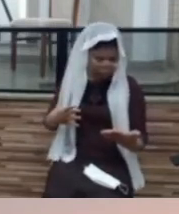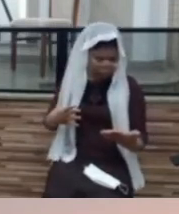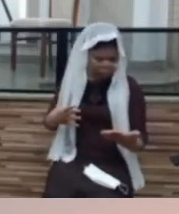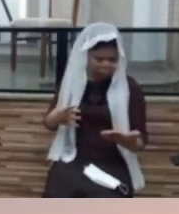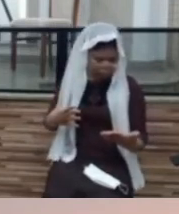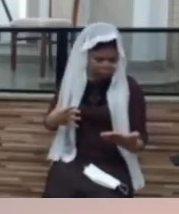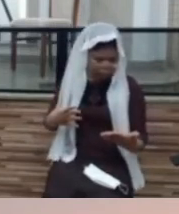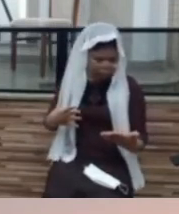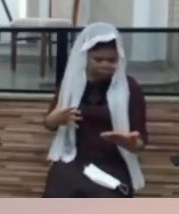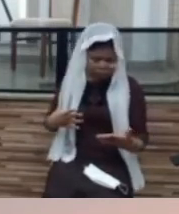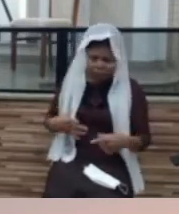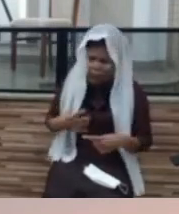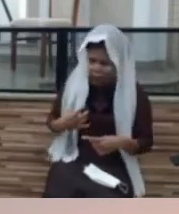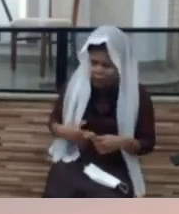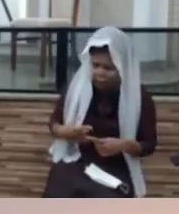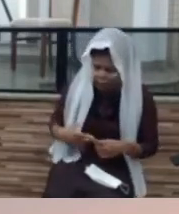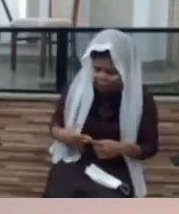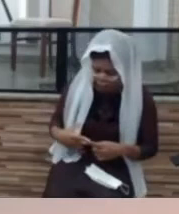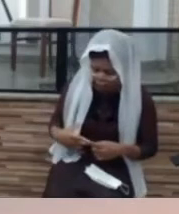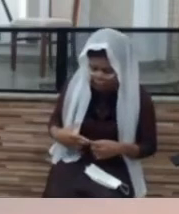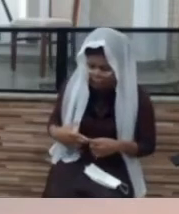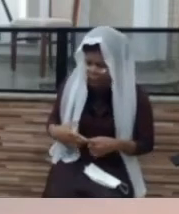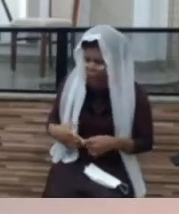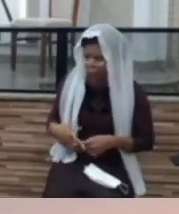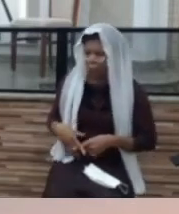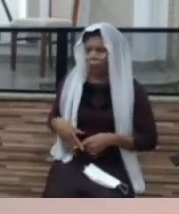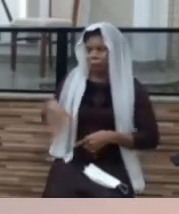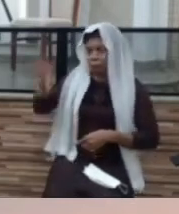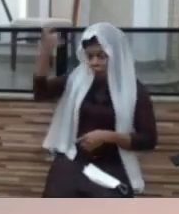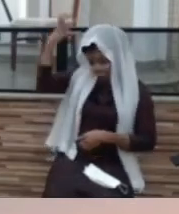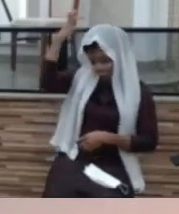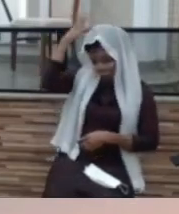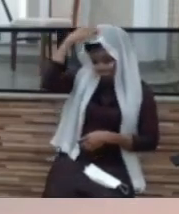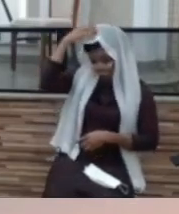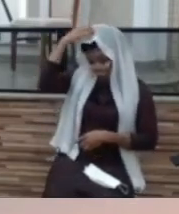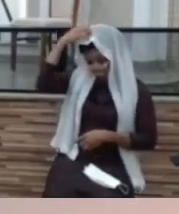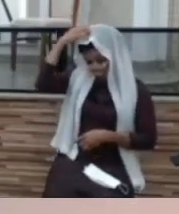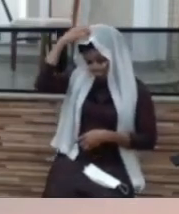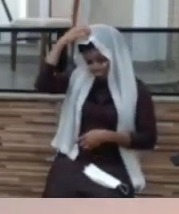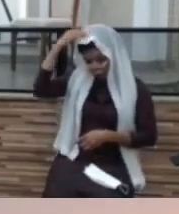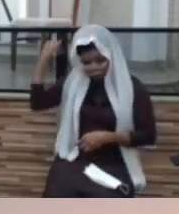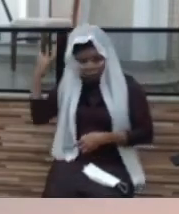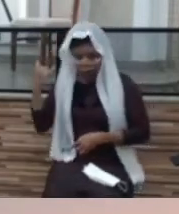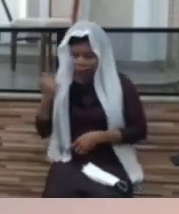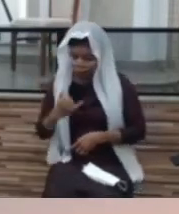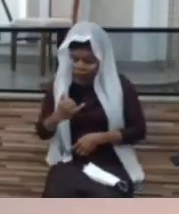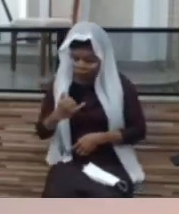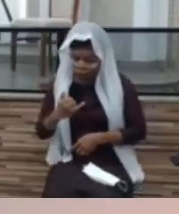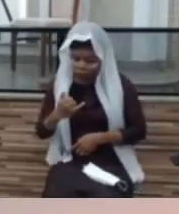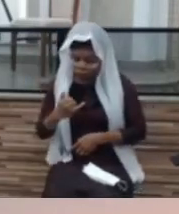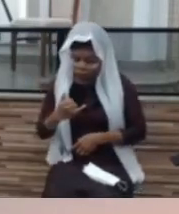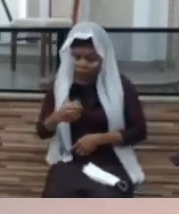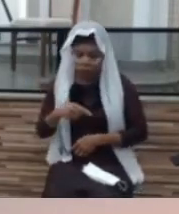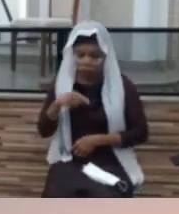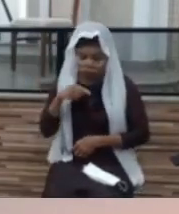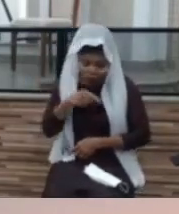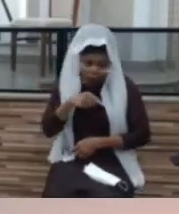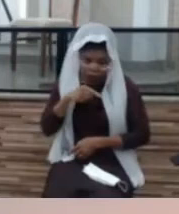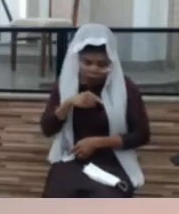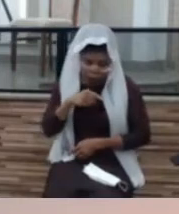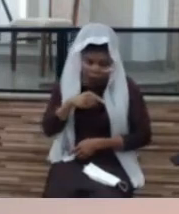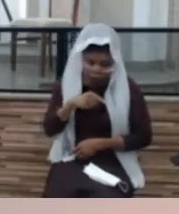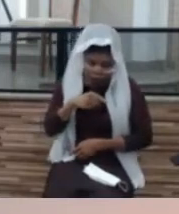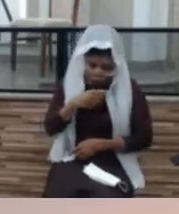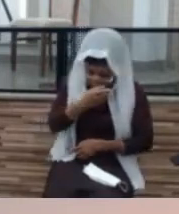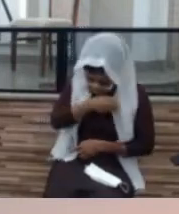E Artaxerxes chamou ele, precisou voltar, o cargo dele era de confiança. Então tem referências autobiográficas. O livro era dele,